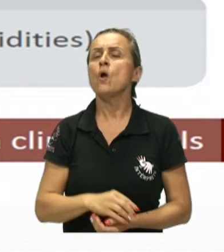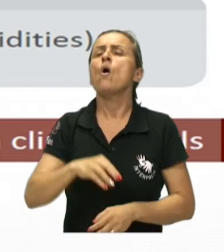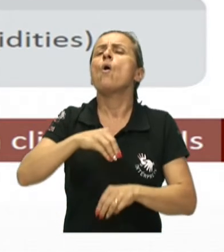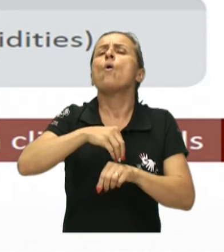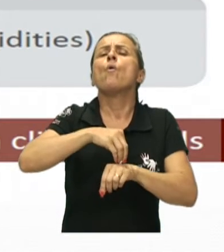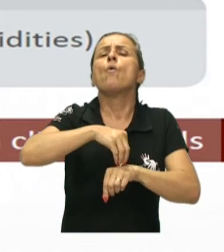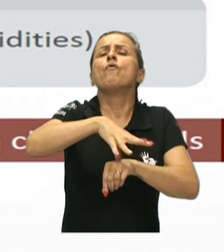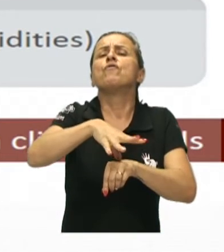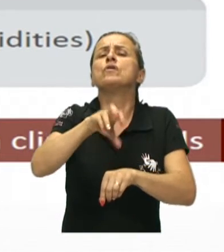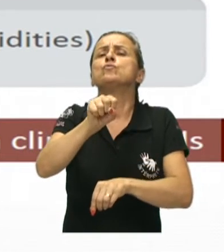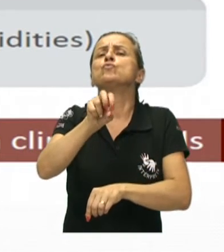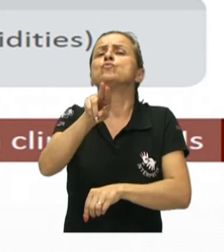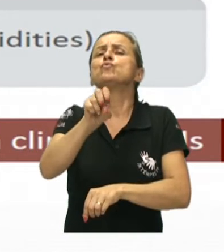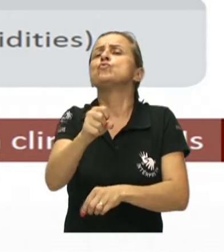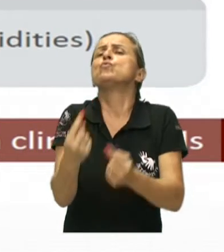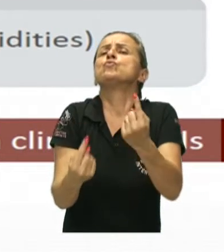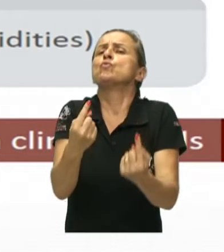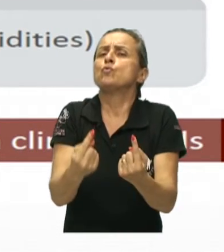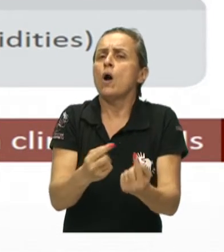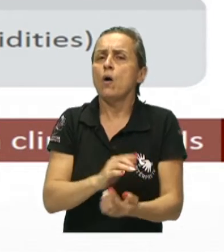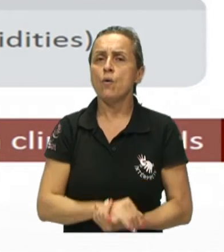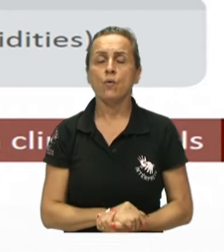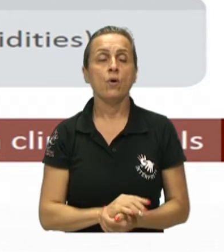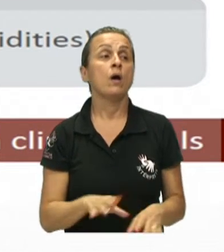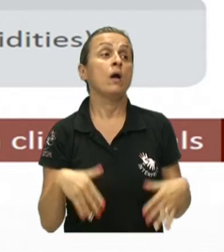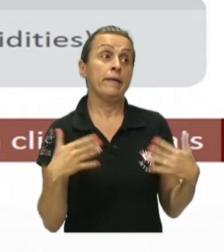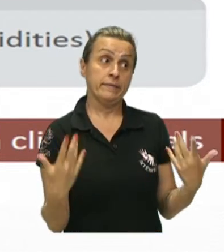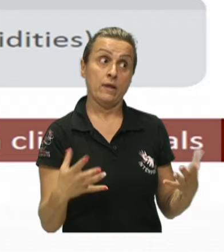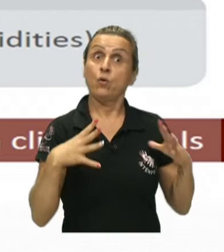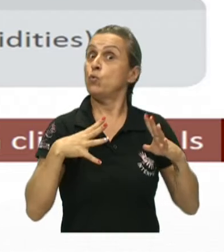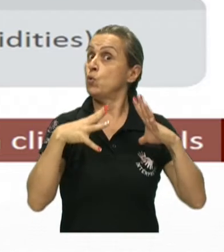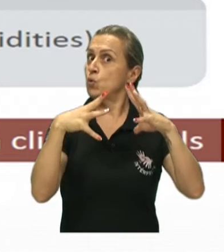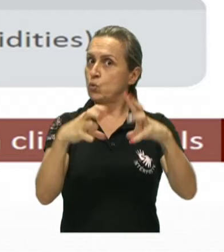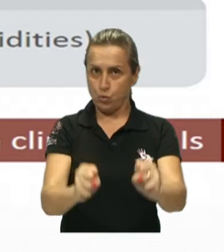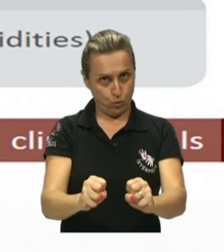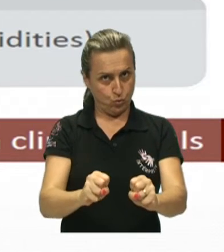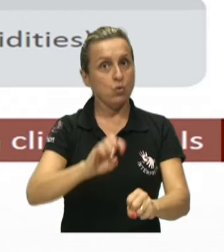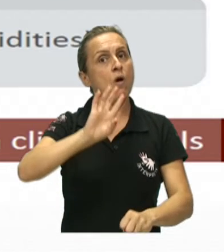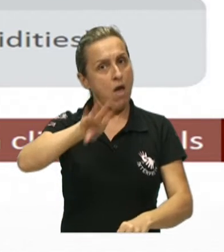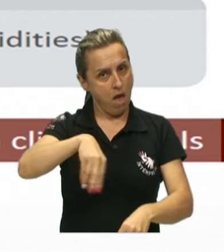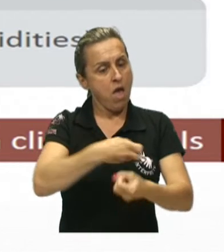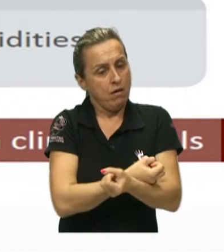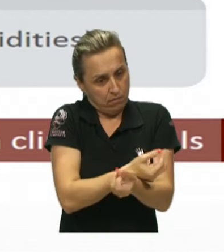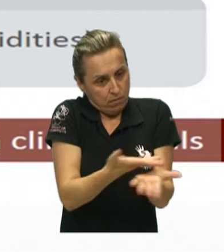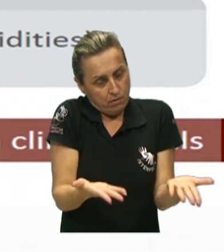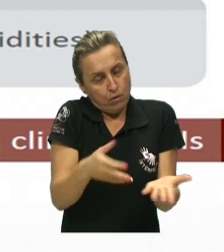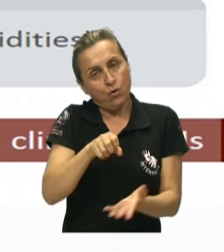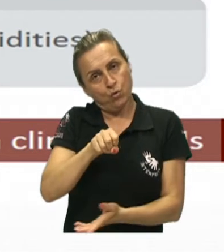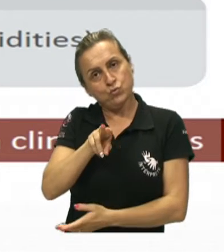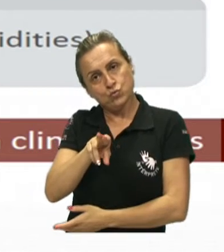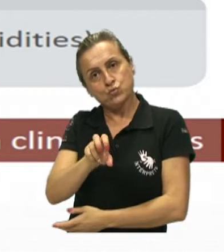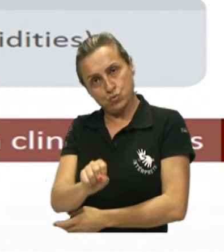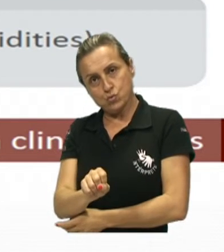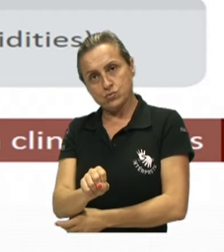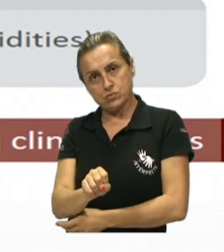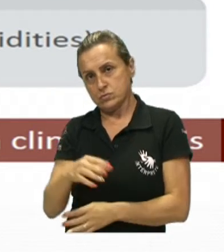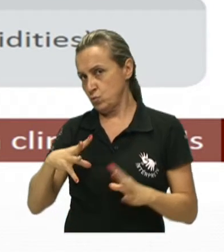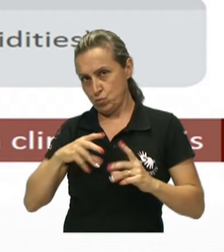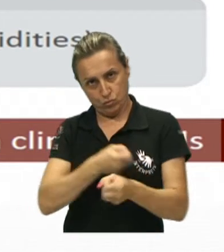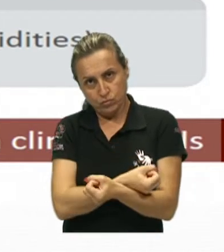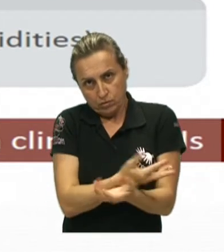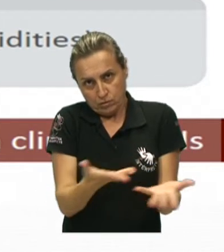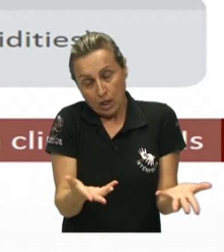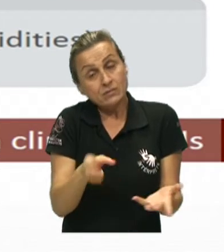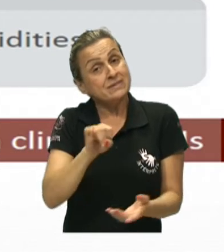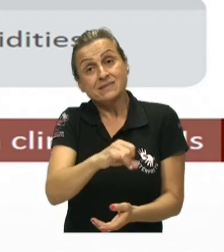SUS? Bom, assim, todos esses tratamentos são oferecidos pelo SUS. Quando não são atingidos pela rede, a gente tem uma